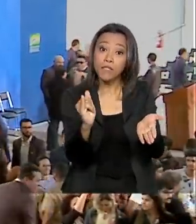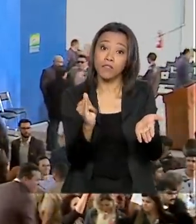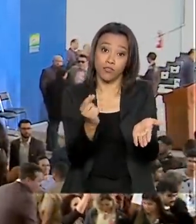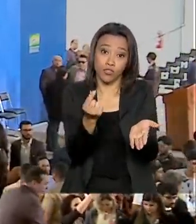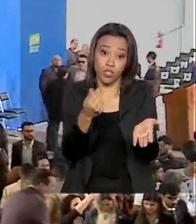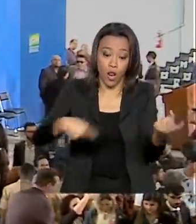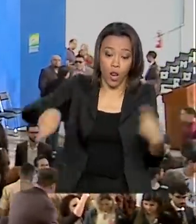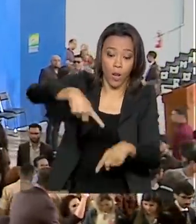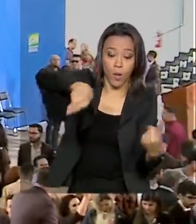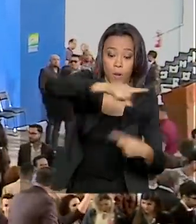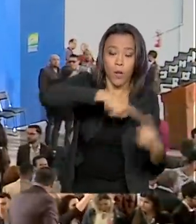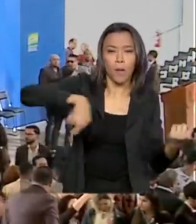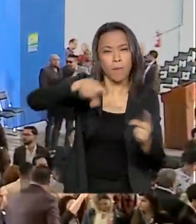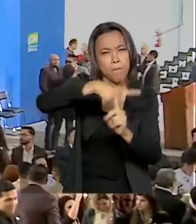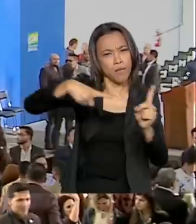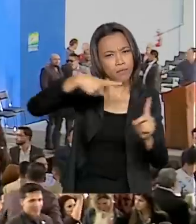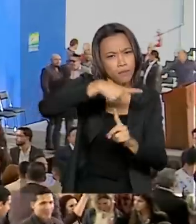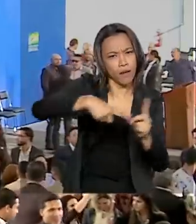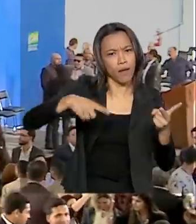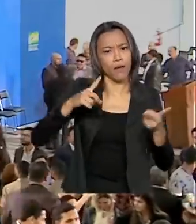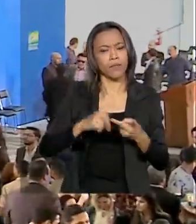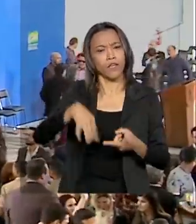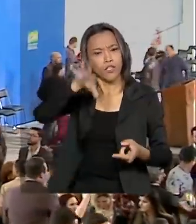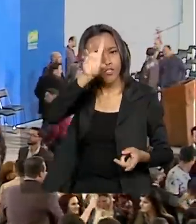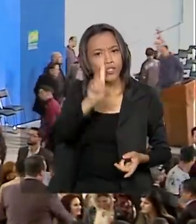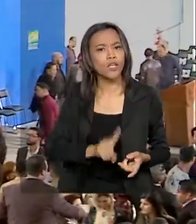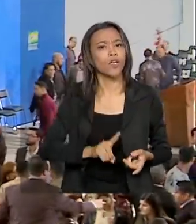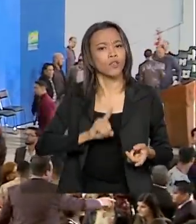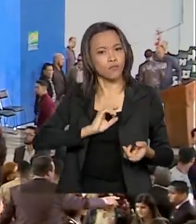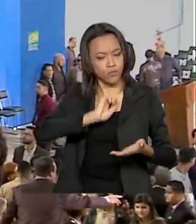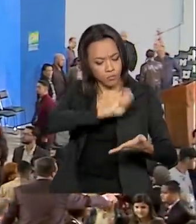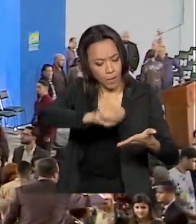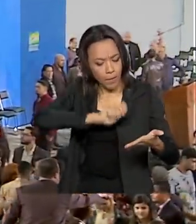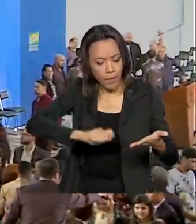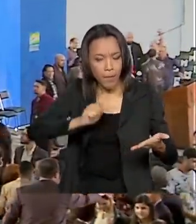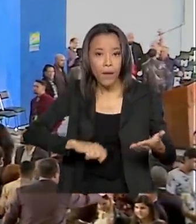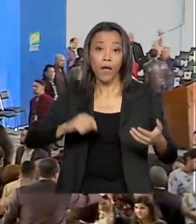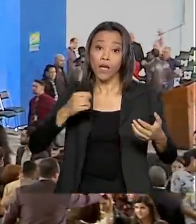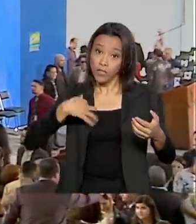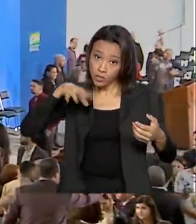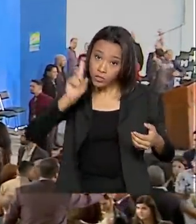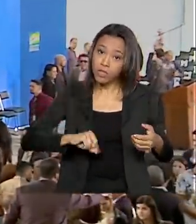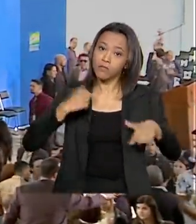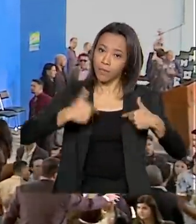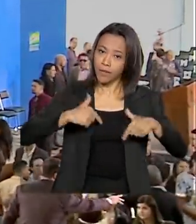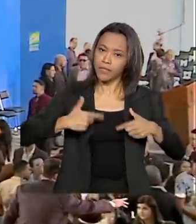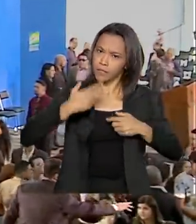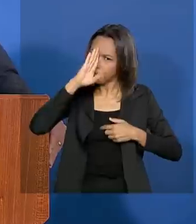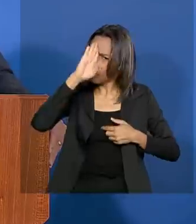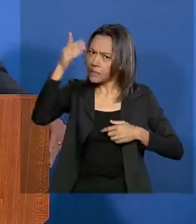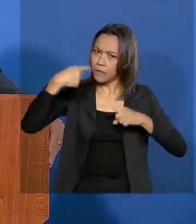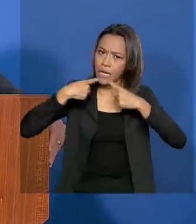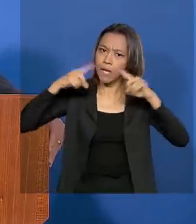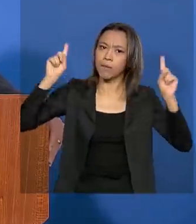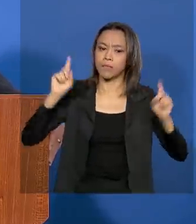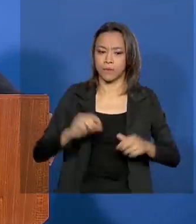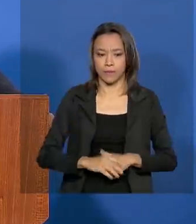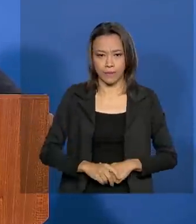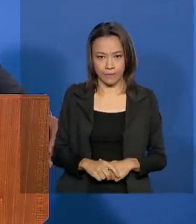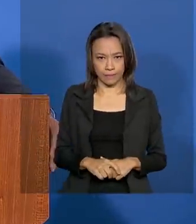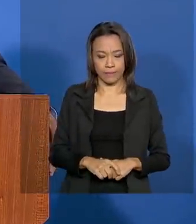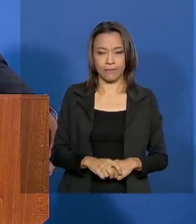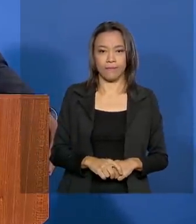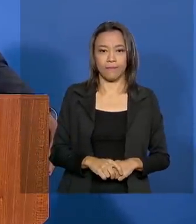Meia entrada em eventos, os direitos autorais e questões trabalhistas são as principais reclamações. Acredito que a